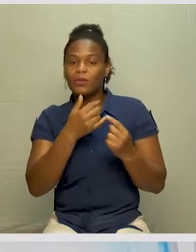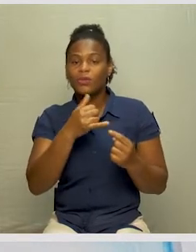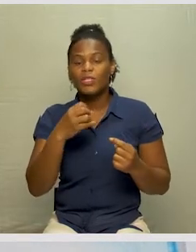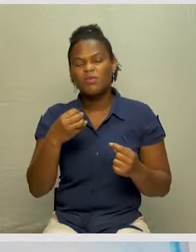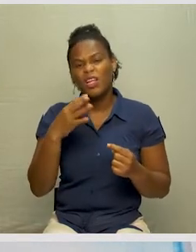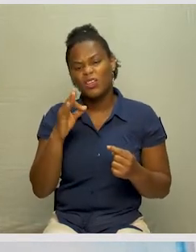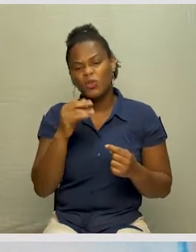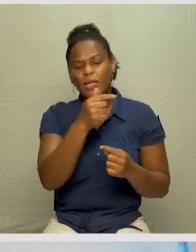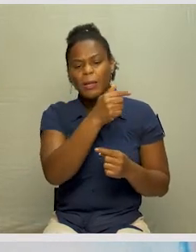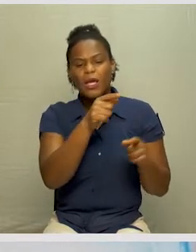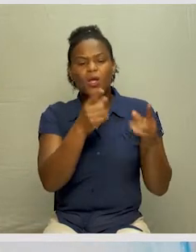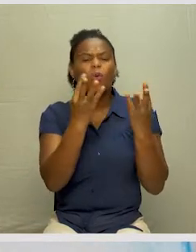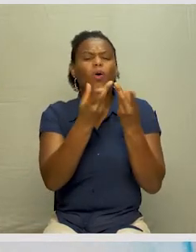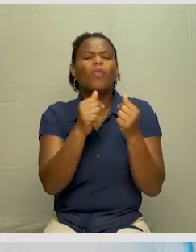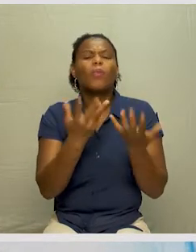é menos